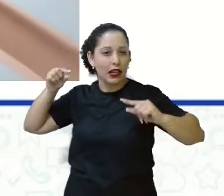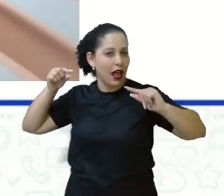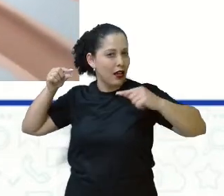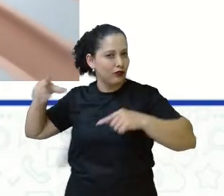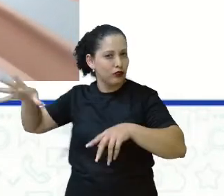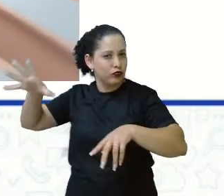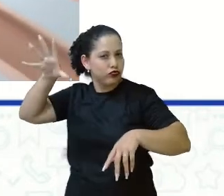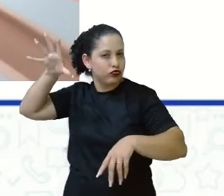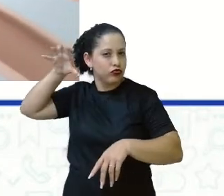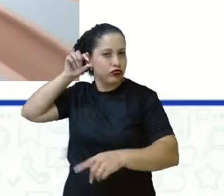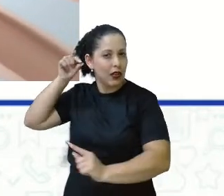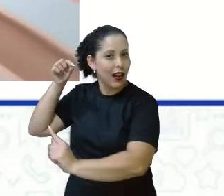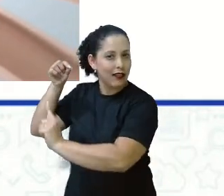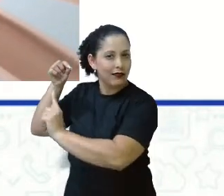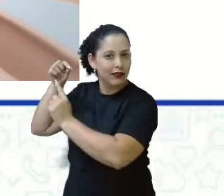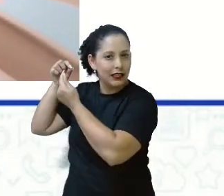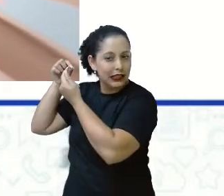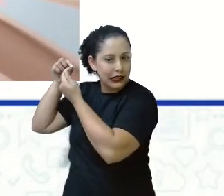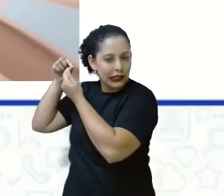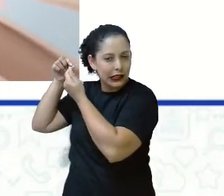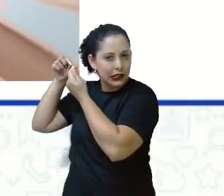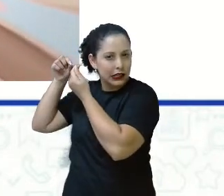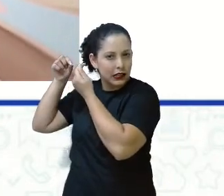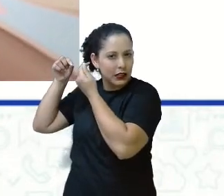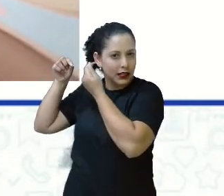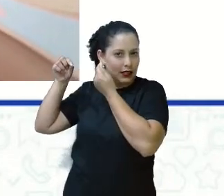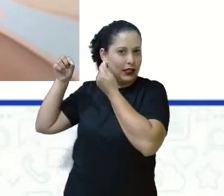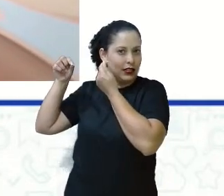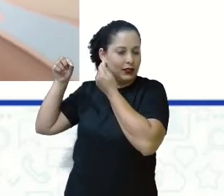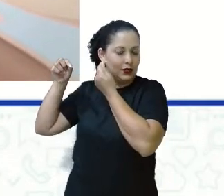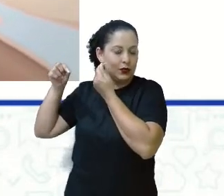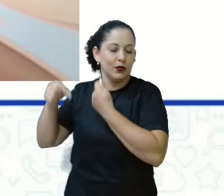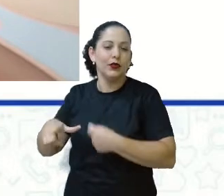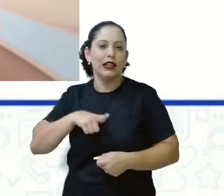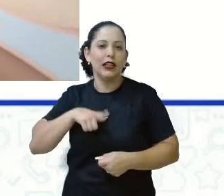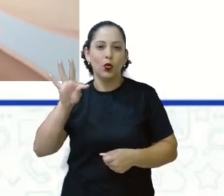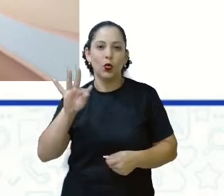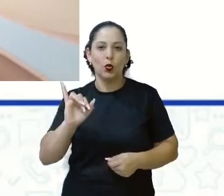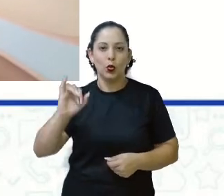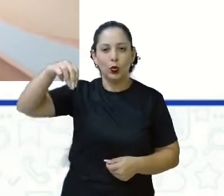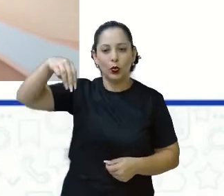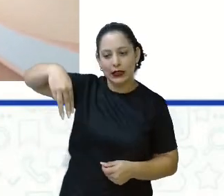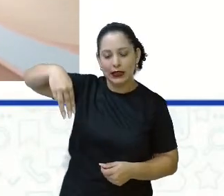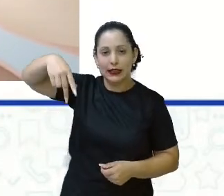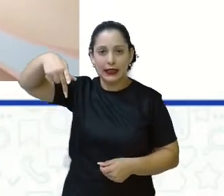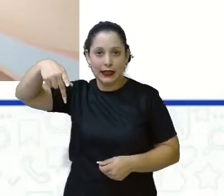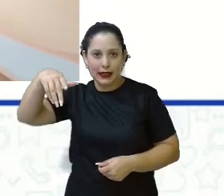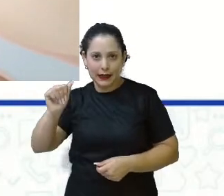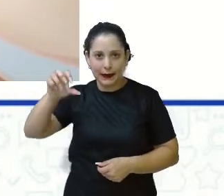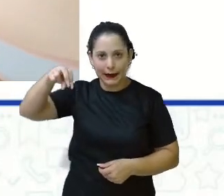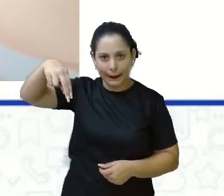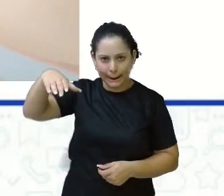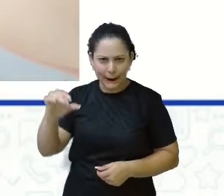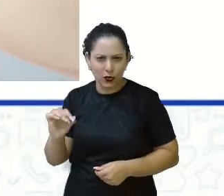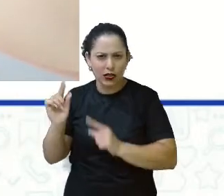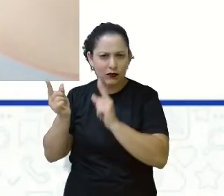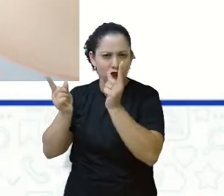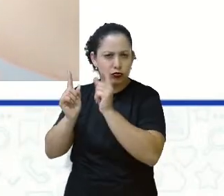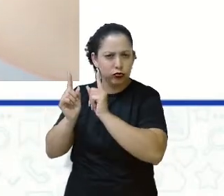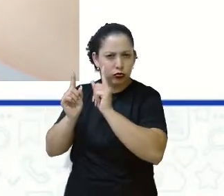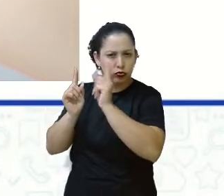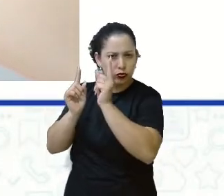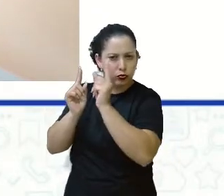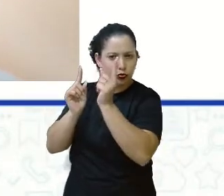onde alcança primeiro a membrana do tímpano. Assim que a membrana do tímpano começa a vibrar, faz com que a cadeia ossicular comece a